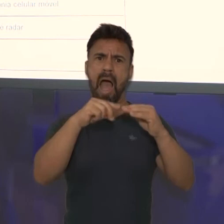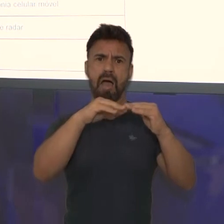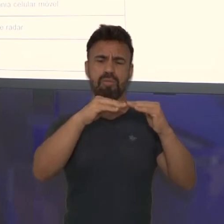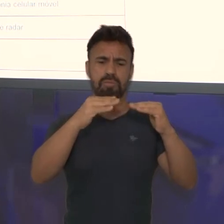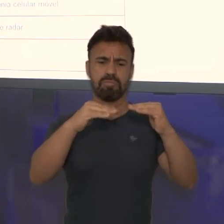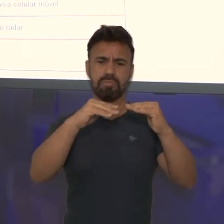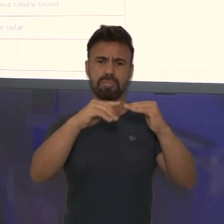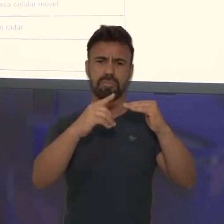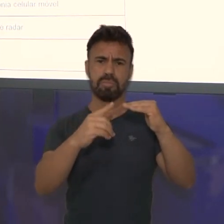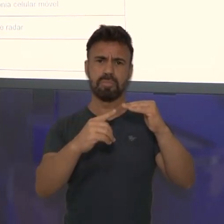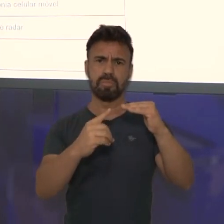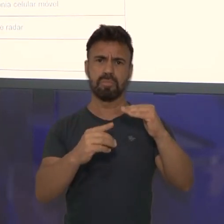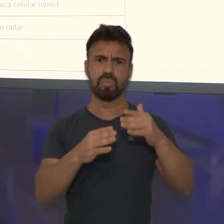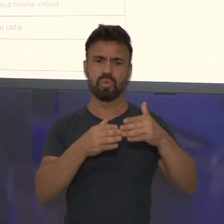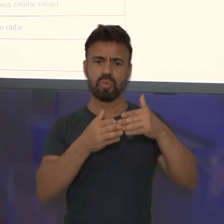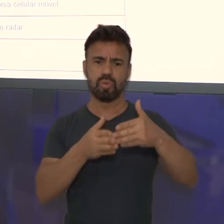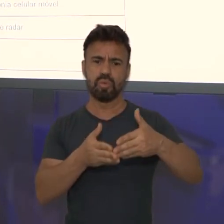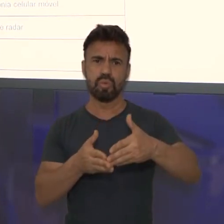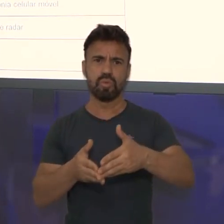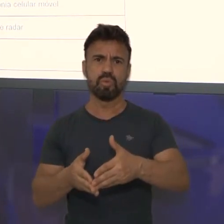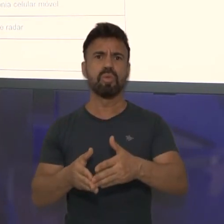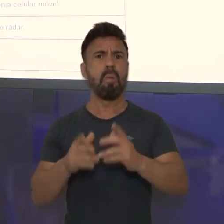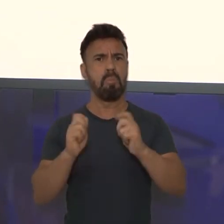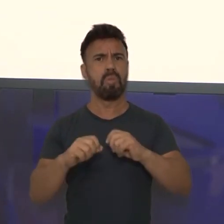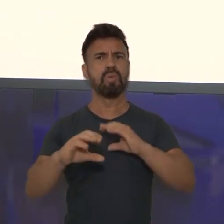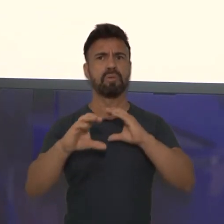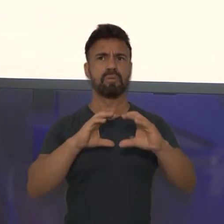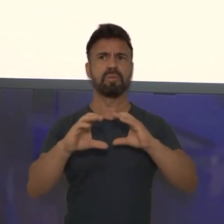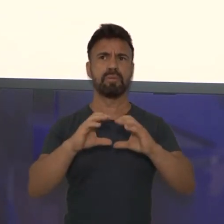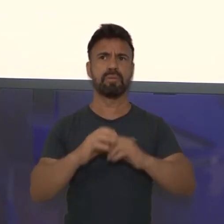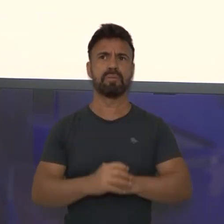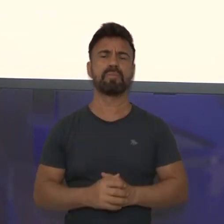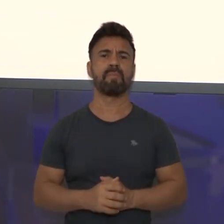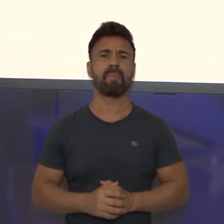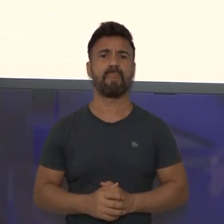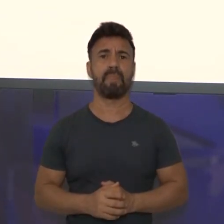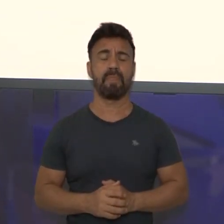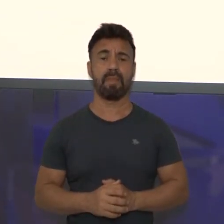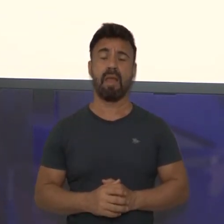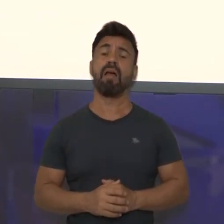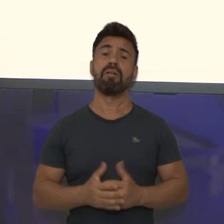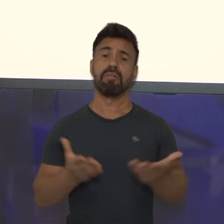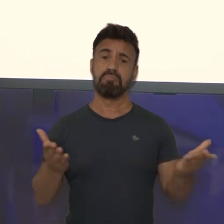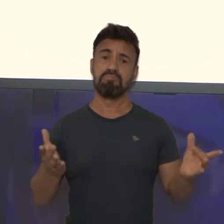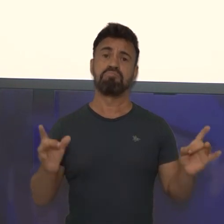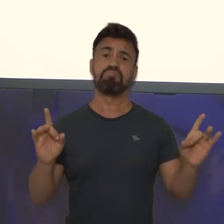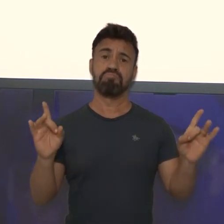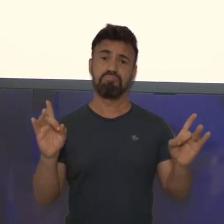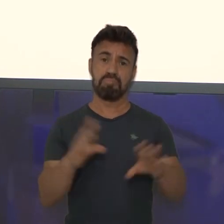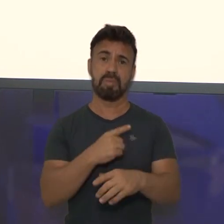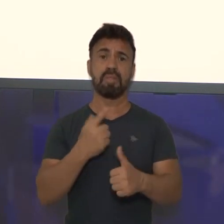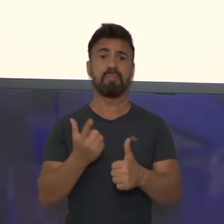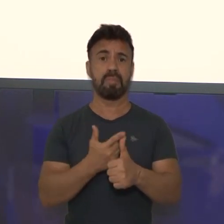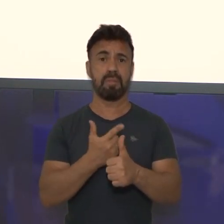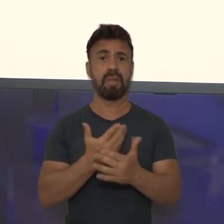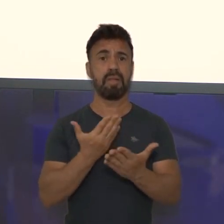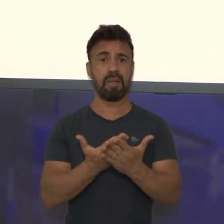informação ela vai chegar até lá. Ok? Com isso, a gente encerra a nossa primeira aula,